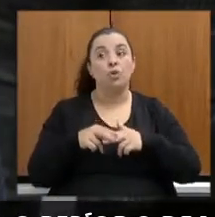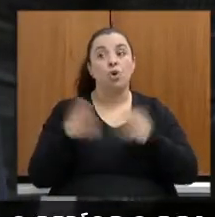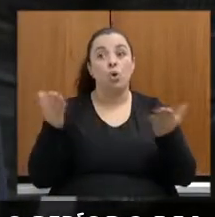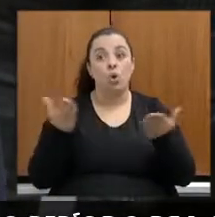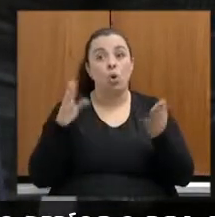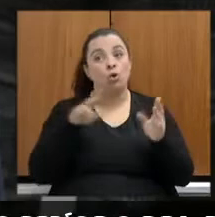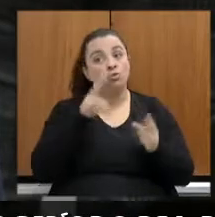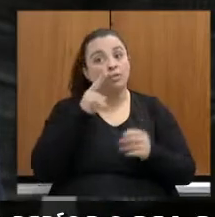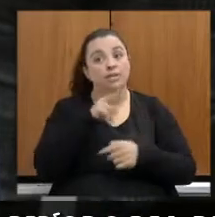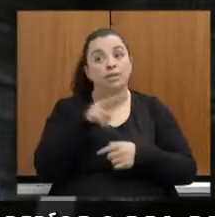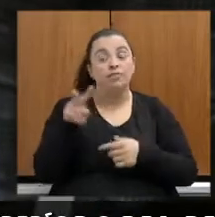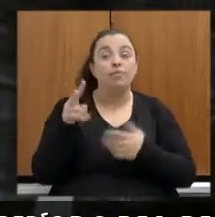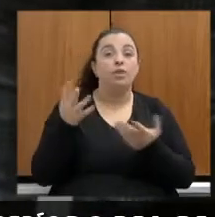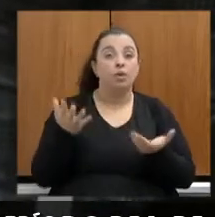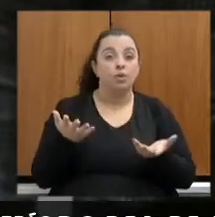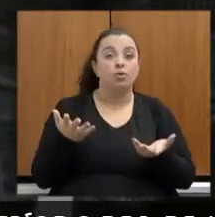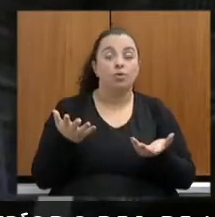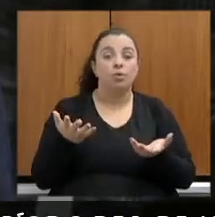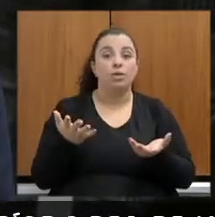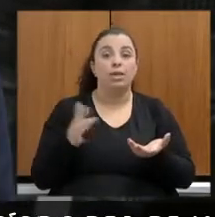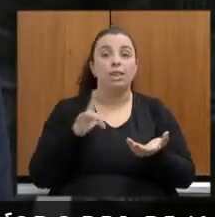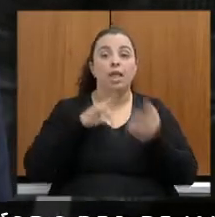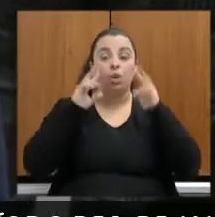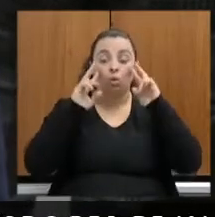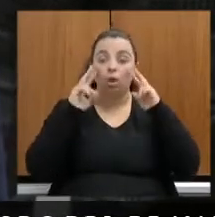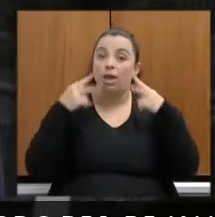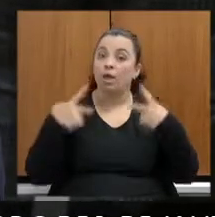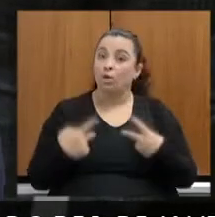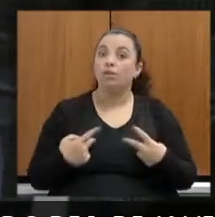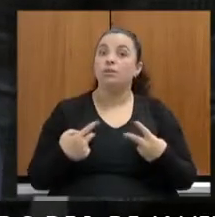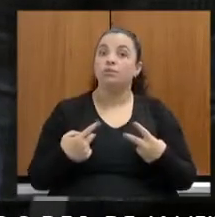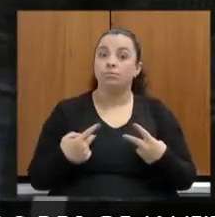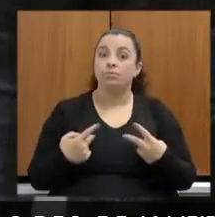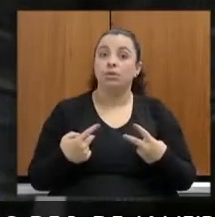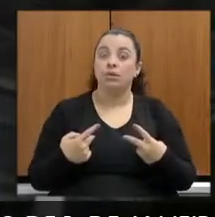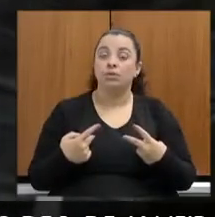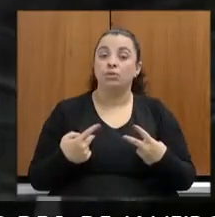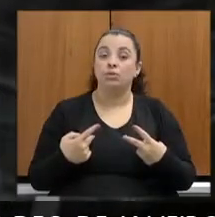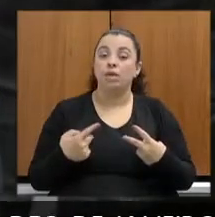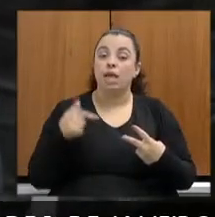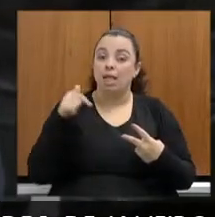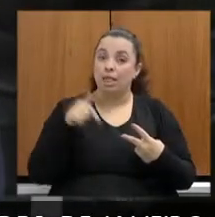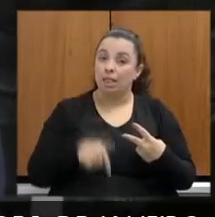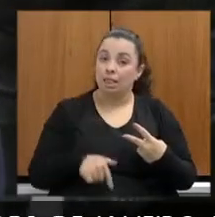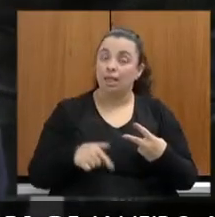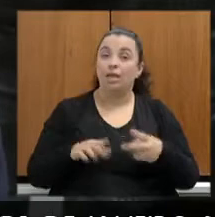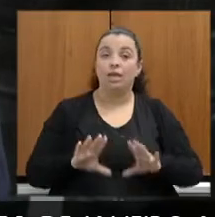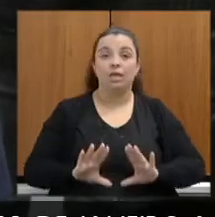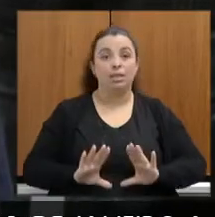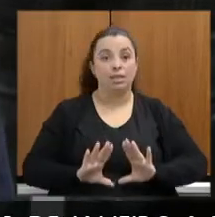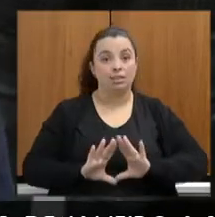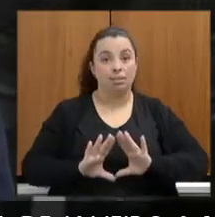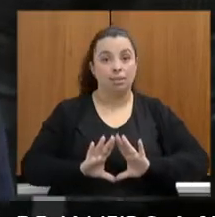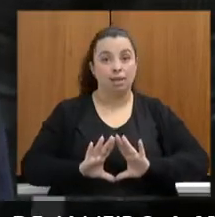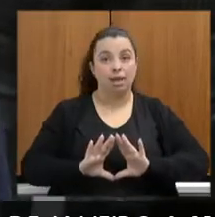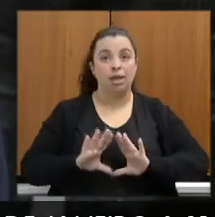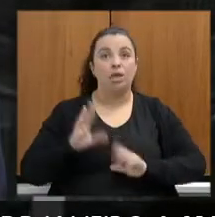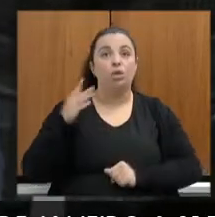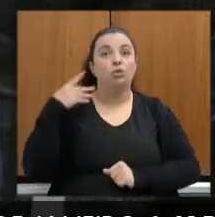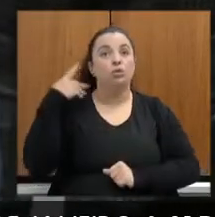hoje a uma um reconhecimento desta casa dos